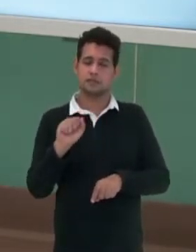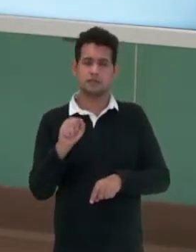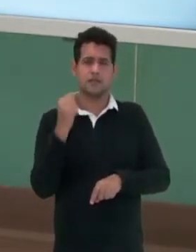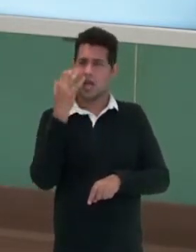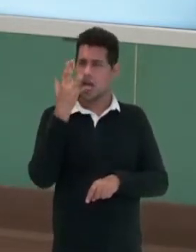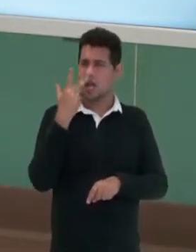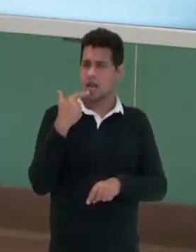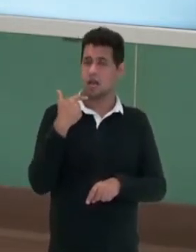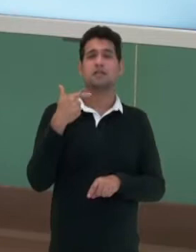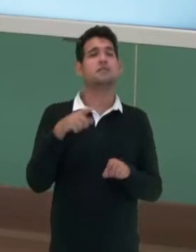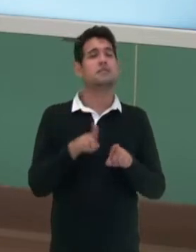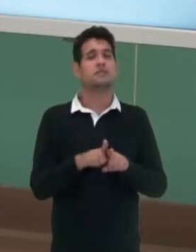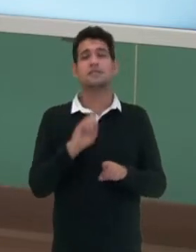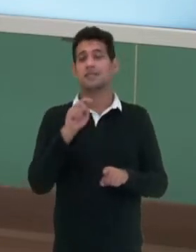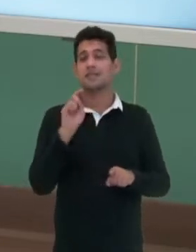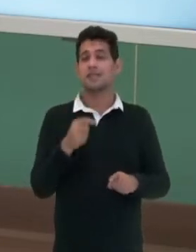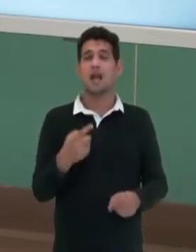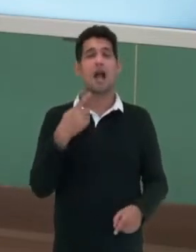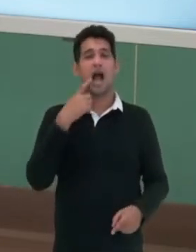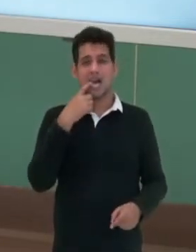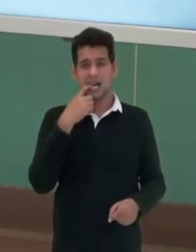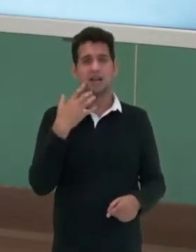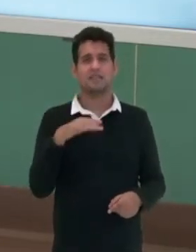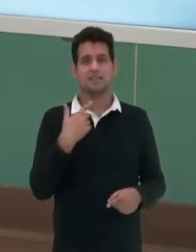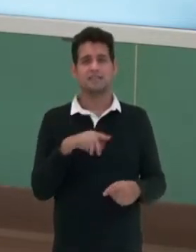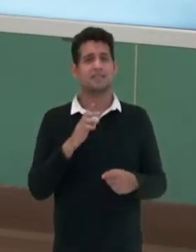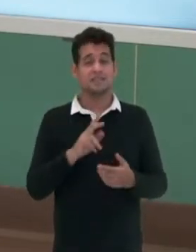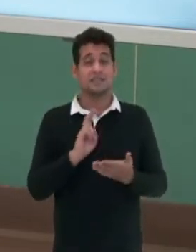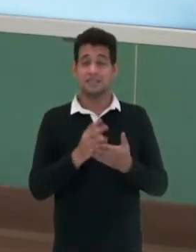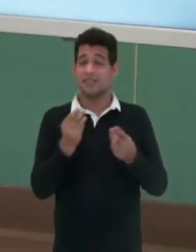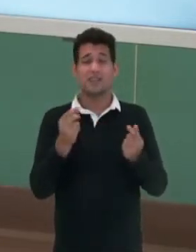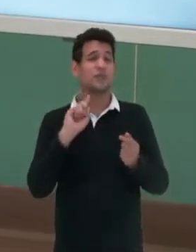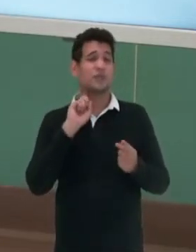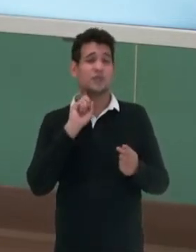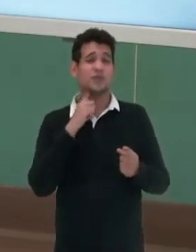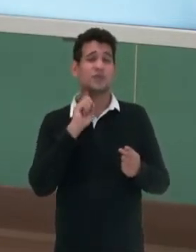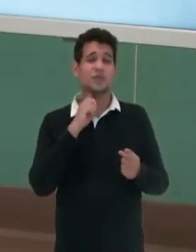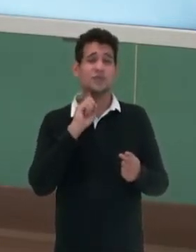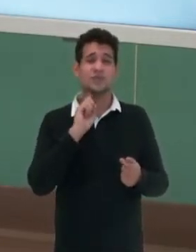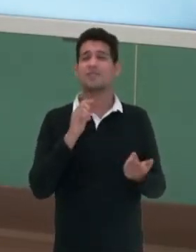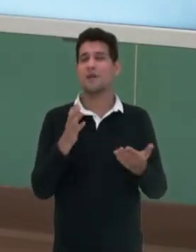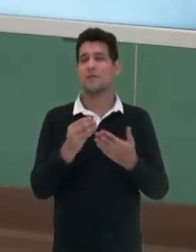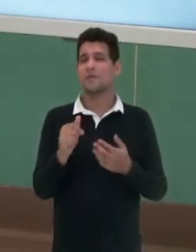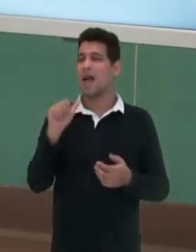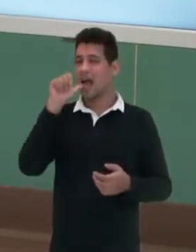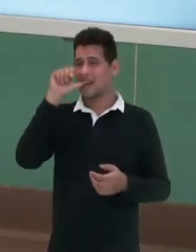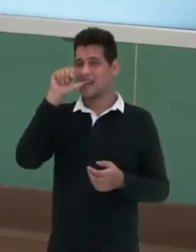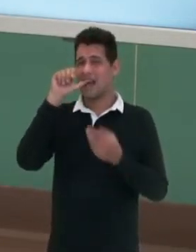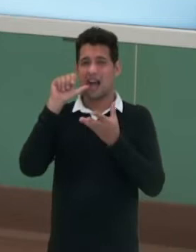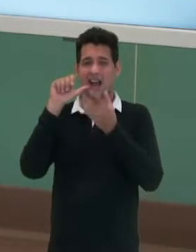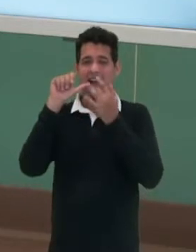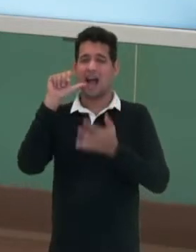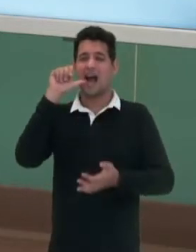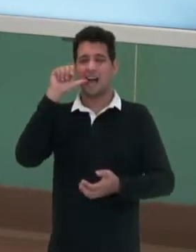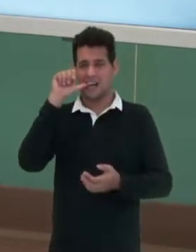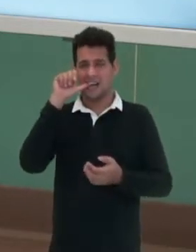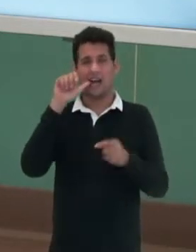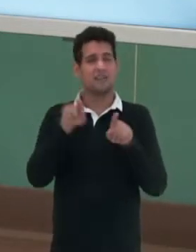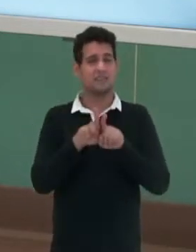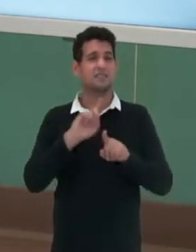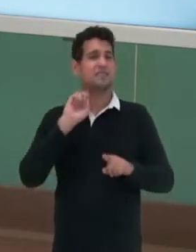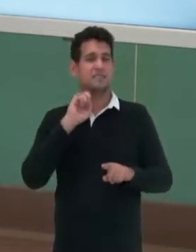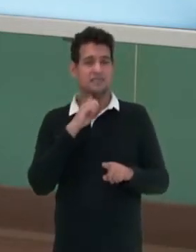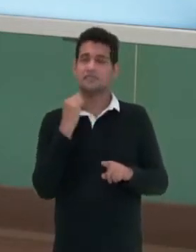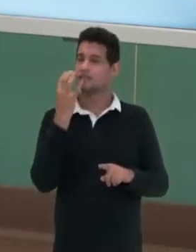por exemplo, põe muita mão na boca. Então, com certeza tem bactérias, vírus, né? Agentes externos que podem causar danos